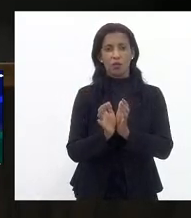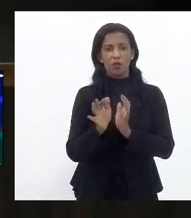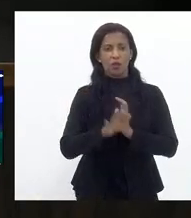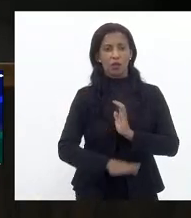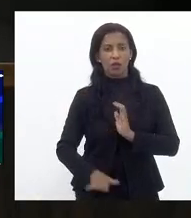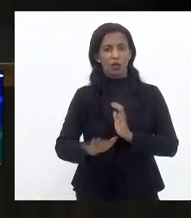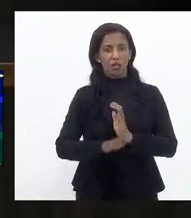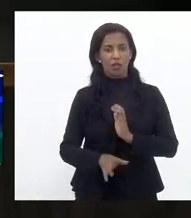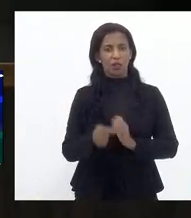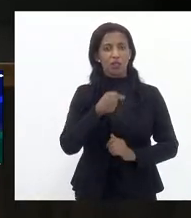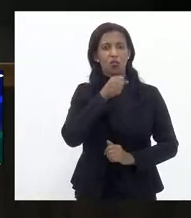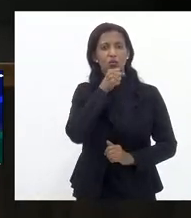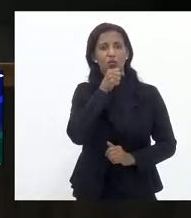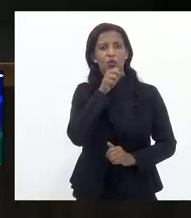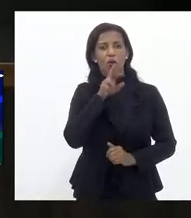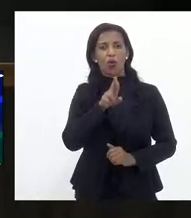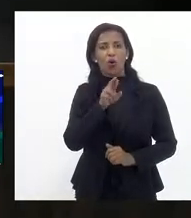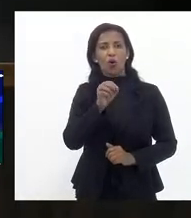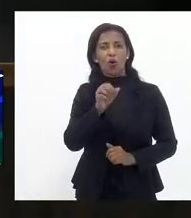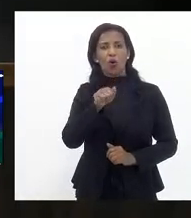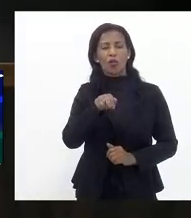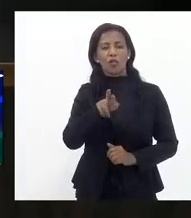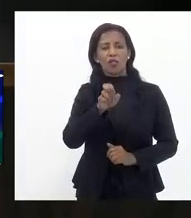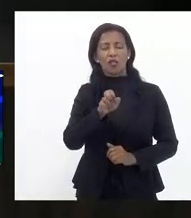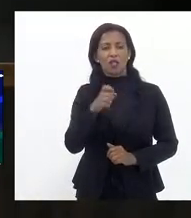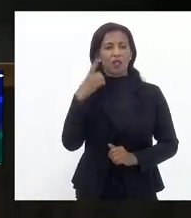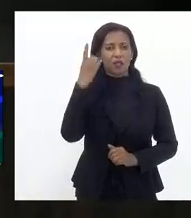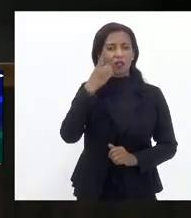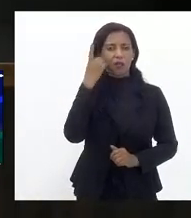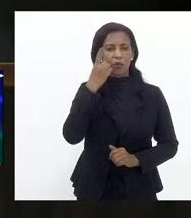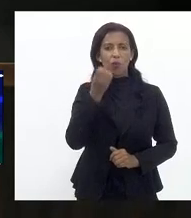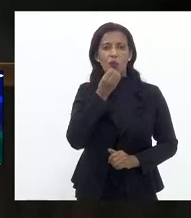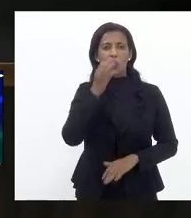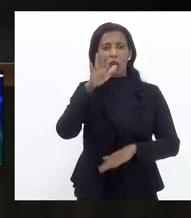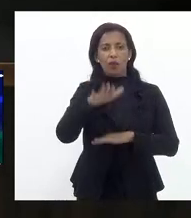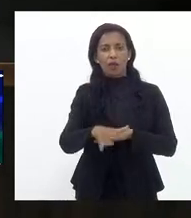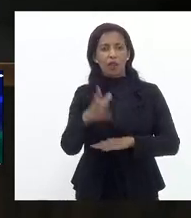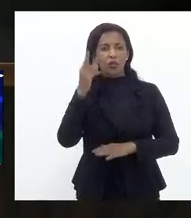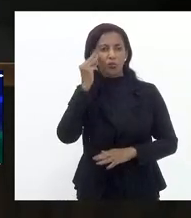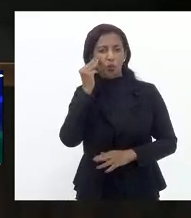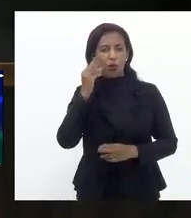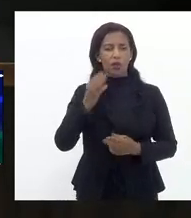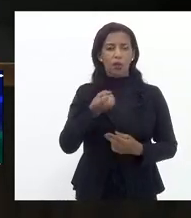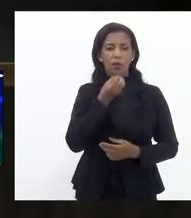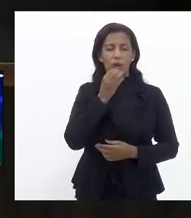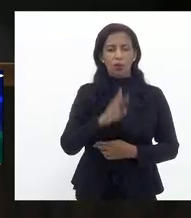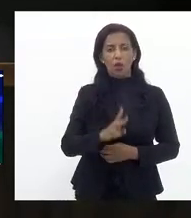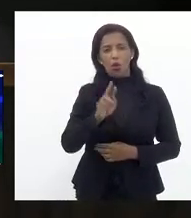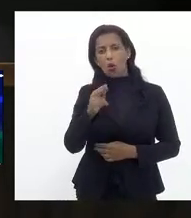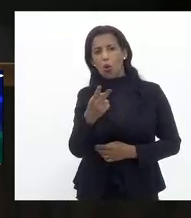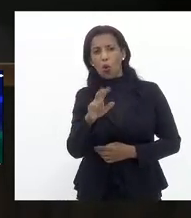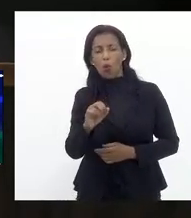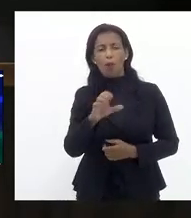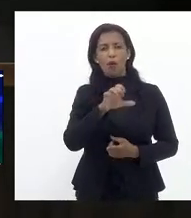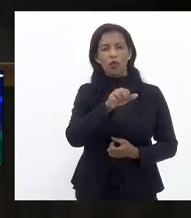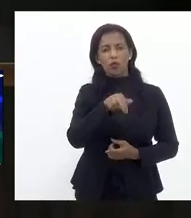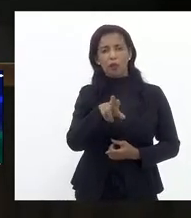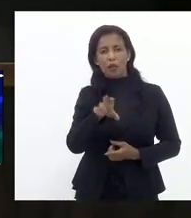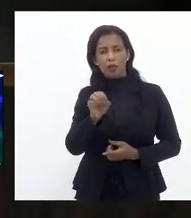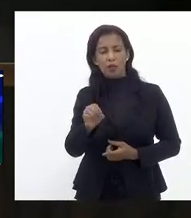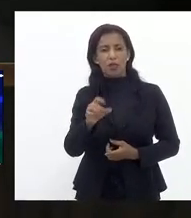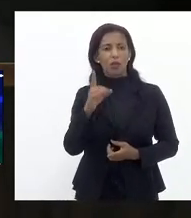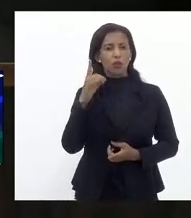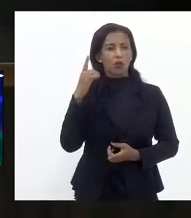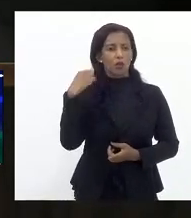Idoso, deputada Rosane Félix. Deputada Rosane Félix. Boa tarde, Mônica. Boa tarde, Rubens. Carlos Macedo, Mink,